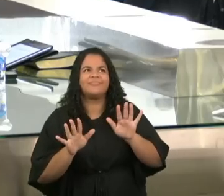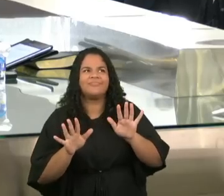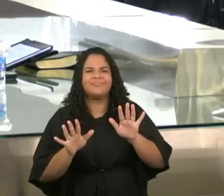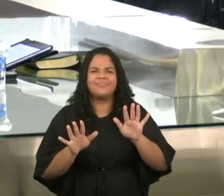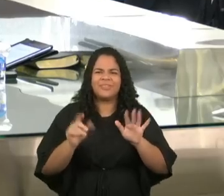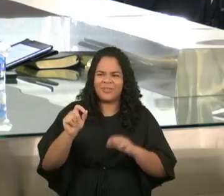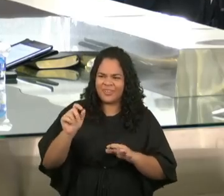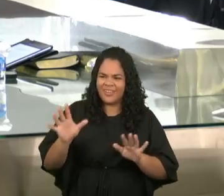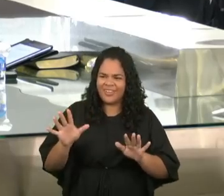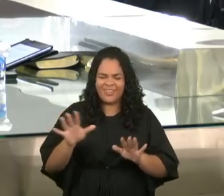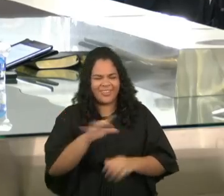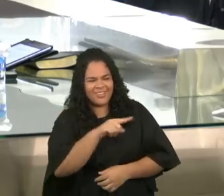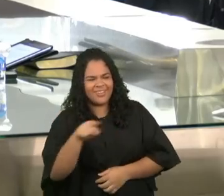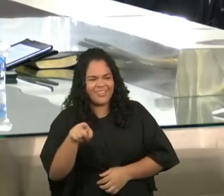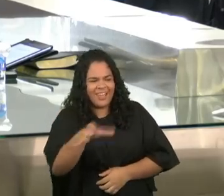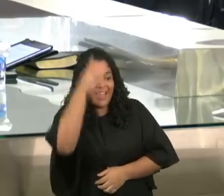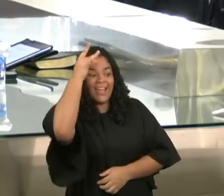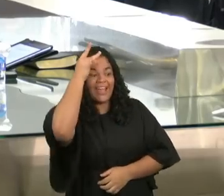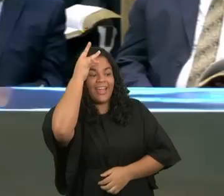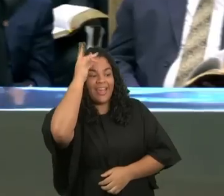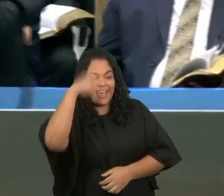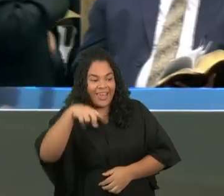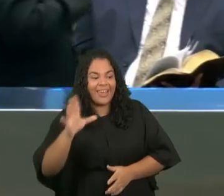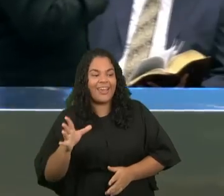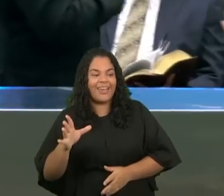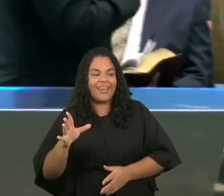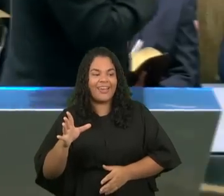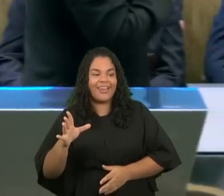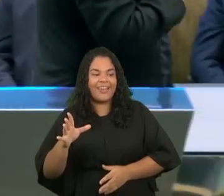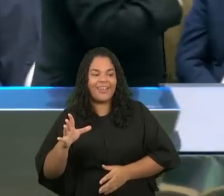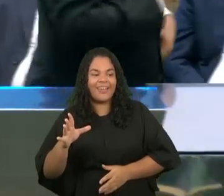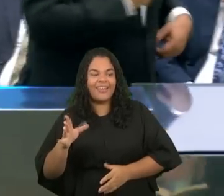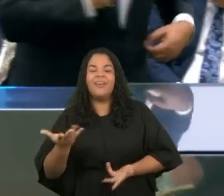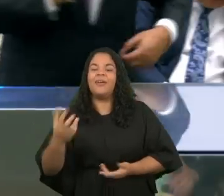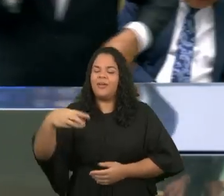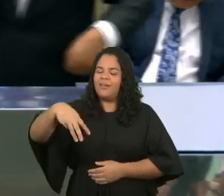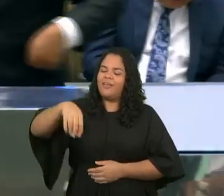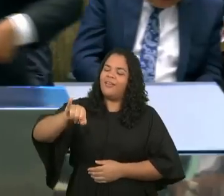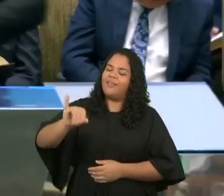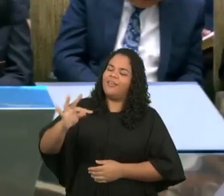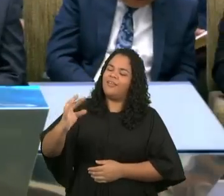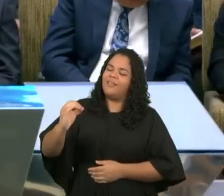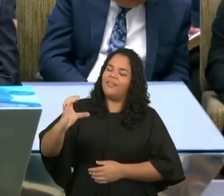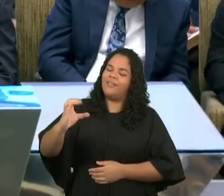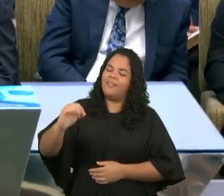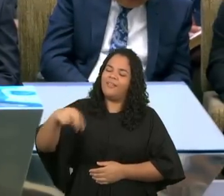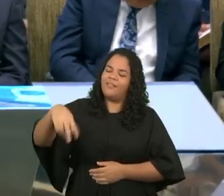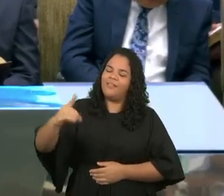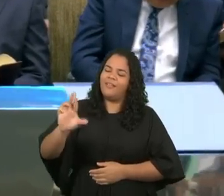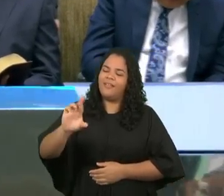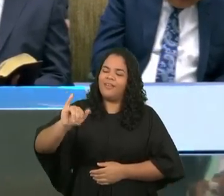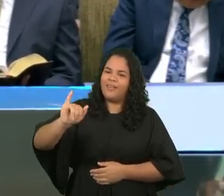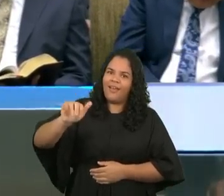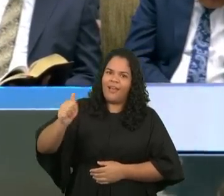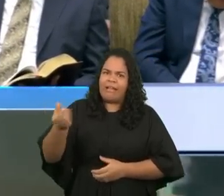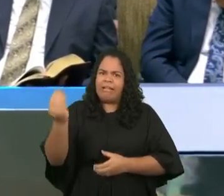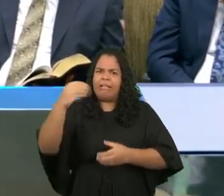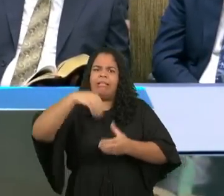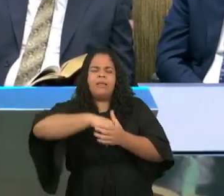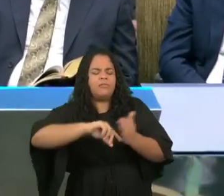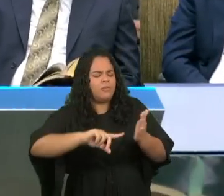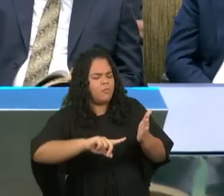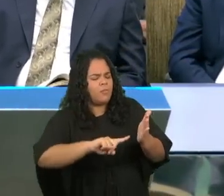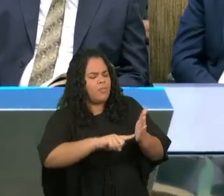É só para ver se você gravou. Mitocôndria. Fala lá, se só fosse homem não tinha. Como é que